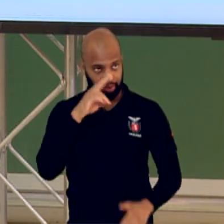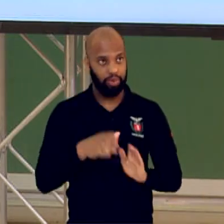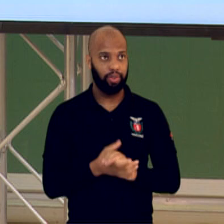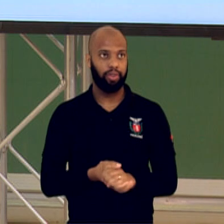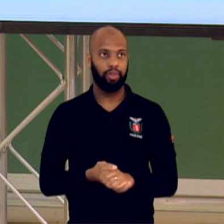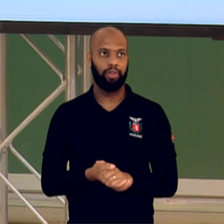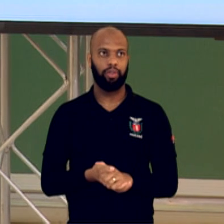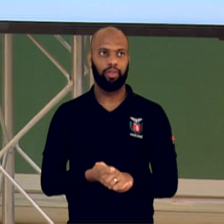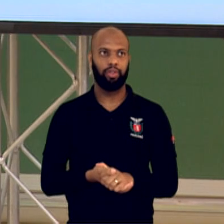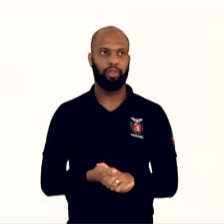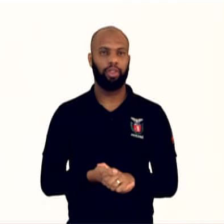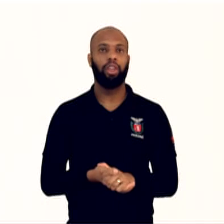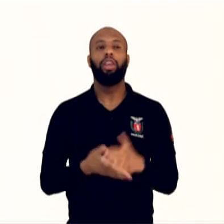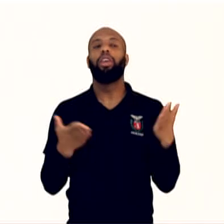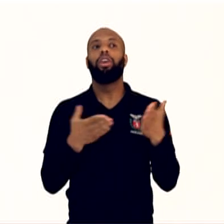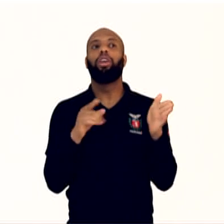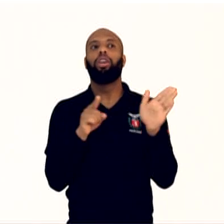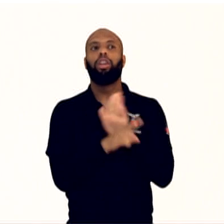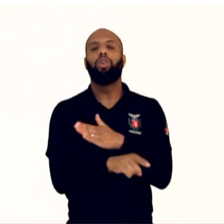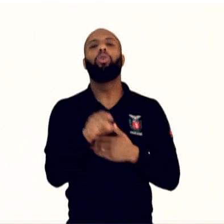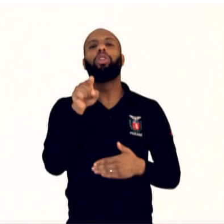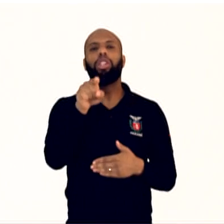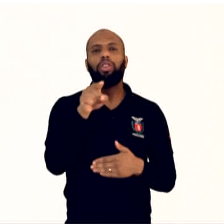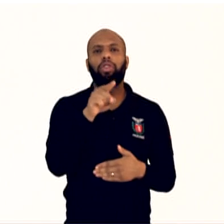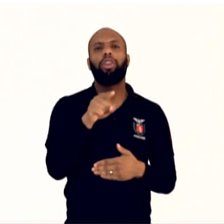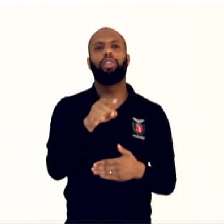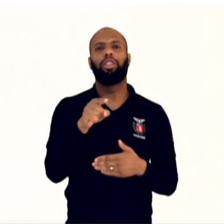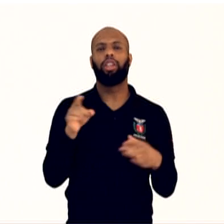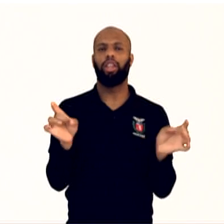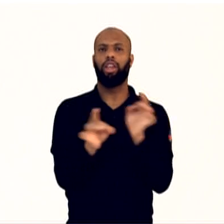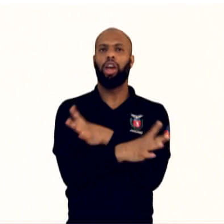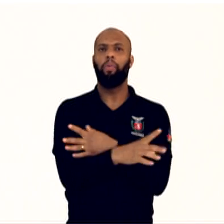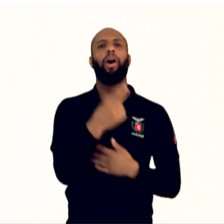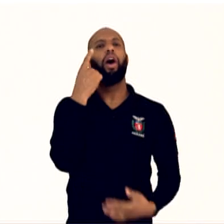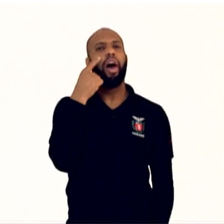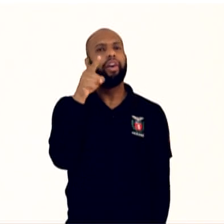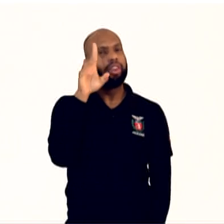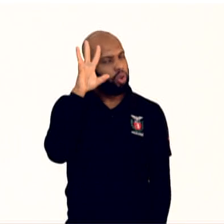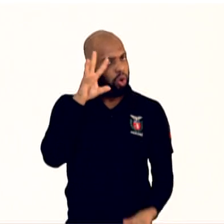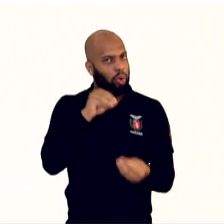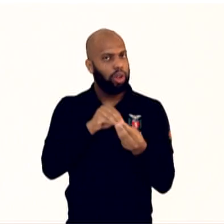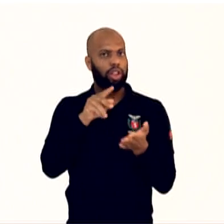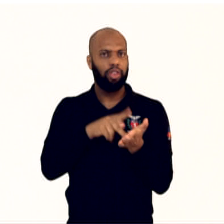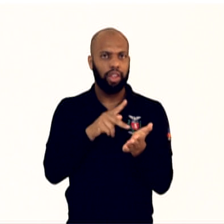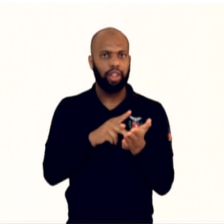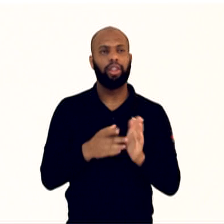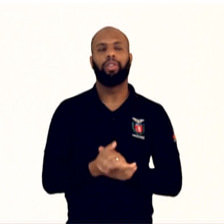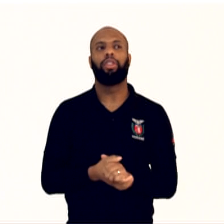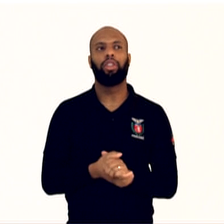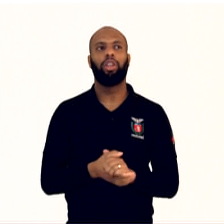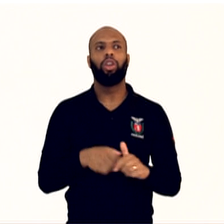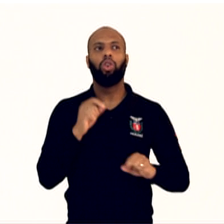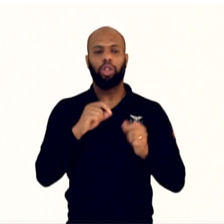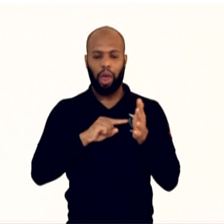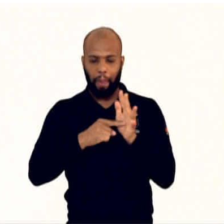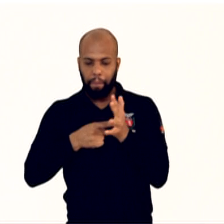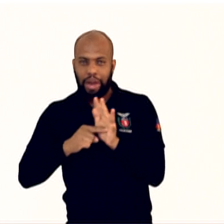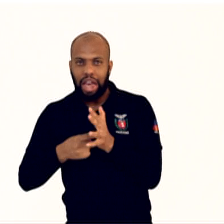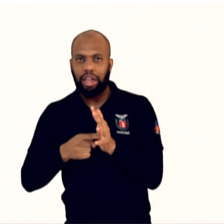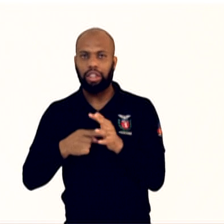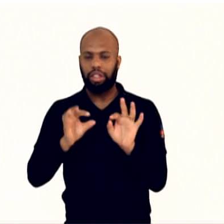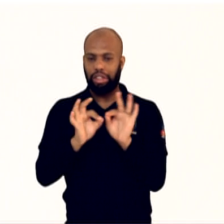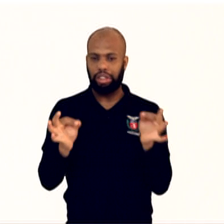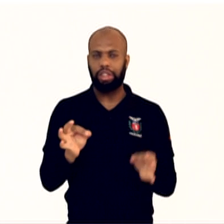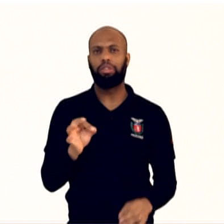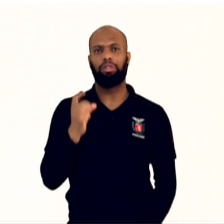bom. O exercício aqui, então, para você fechar, né, para você ver que realmente você entendeu a matéria de máquinas simples, que você achou que ia ser muito difícil, foi